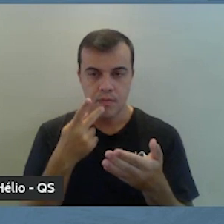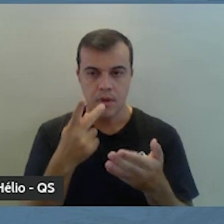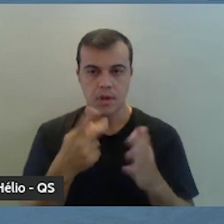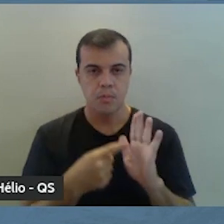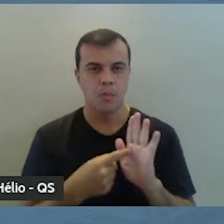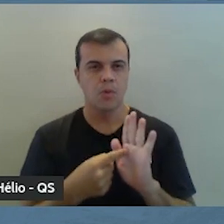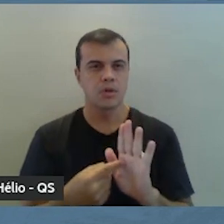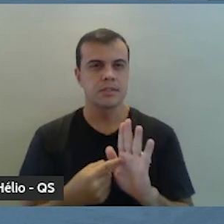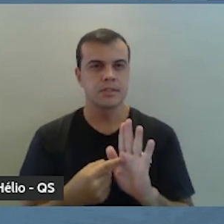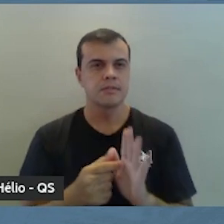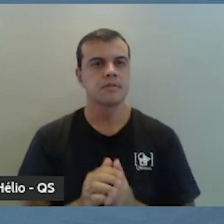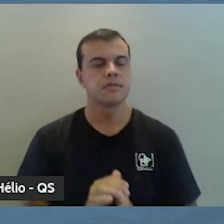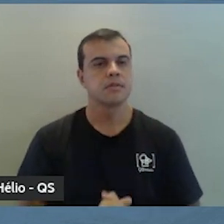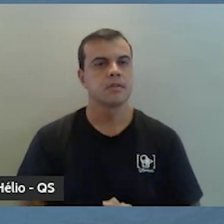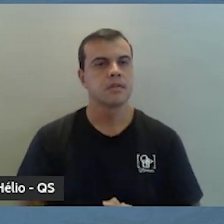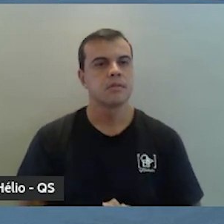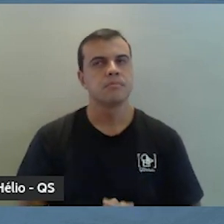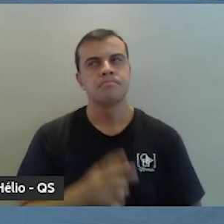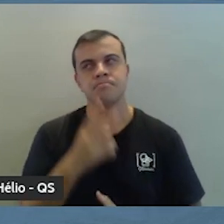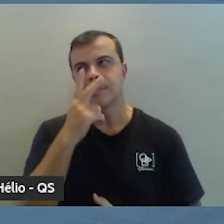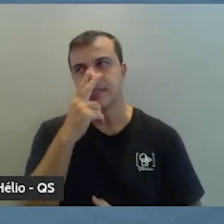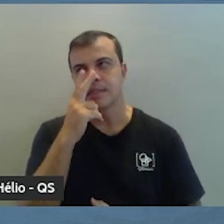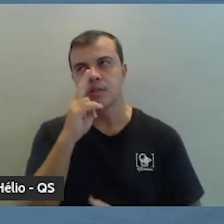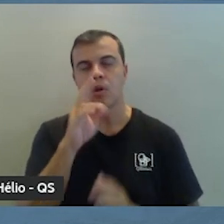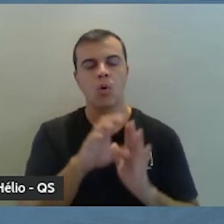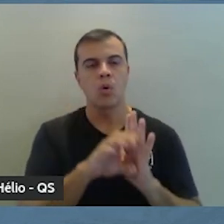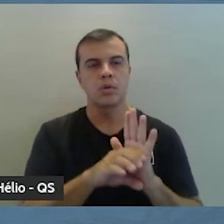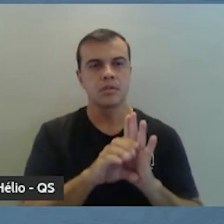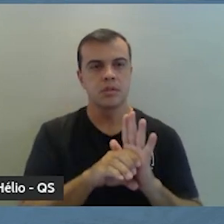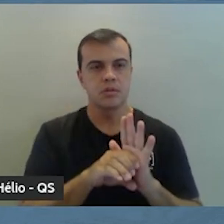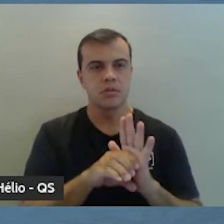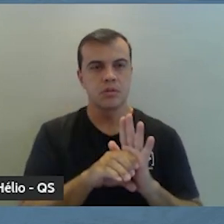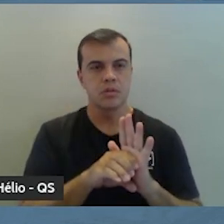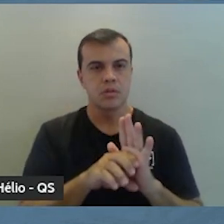traz com um conceito de